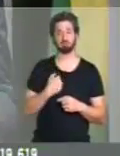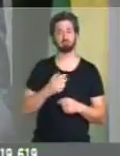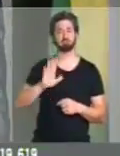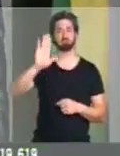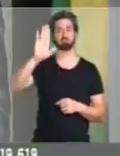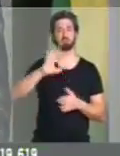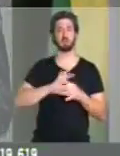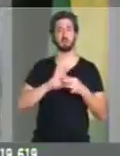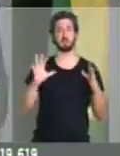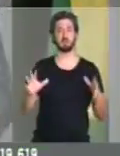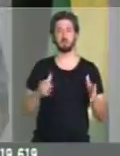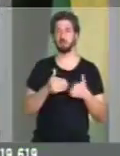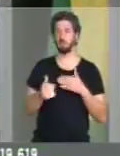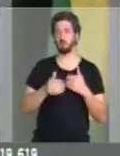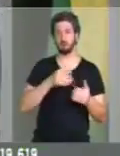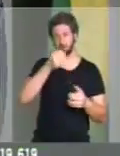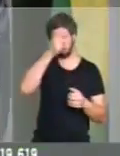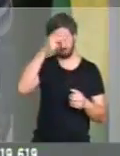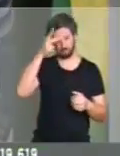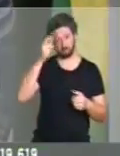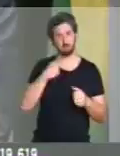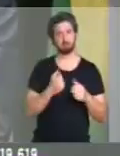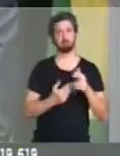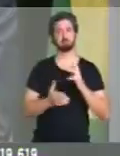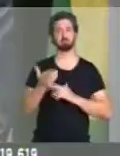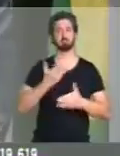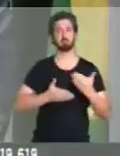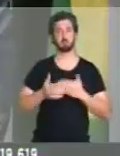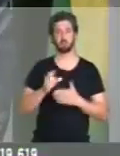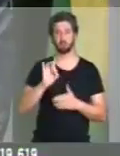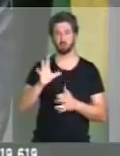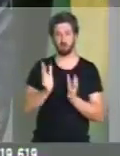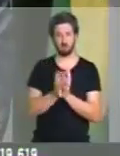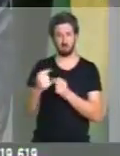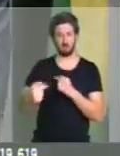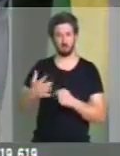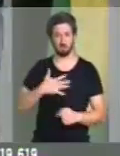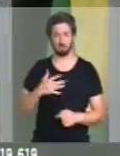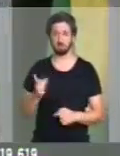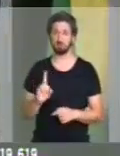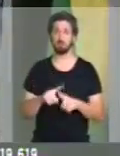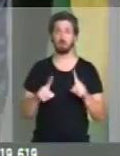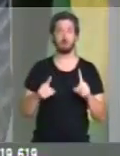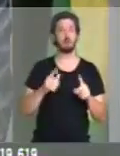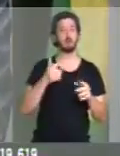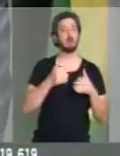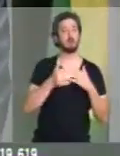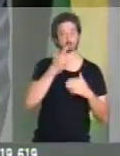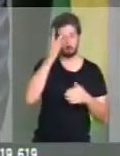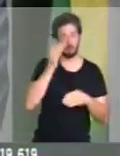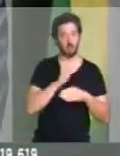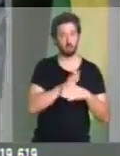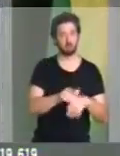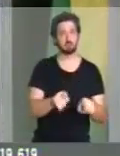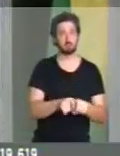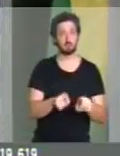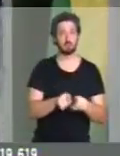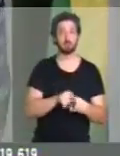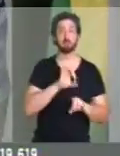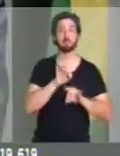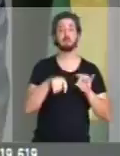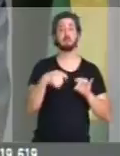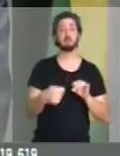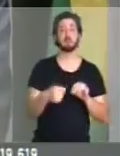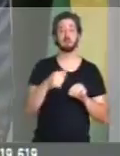todos os prefeitos. Quero criar essa relação institucional, não só com aqueles que são do meu partido e aqueles que diretamente ajudei a eleger, especialmente